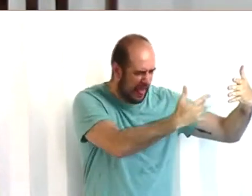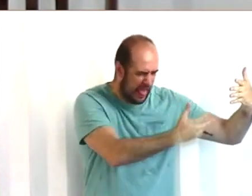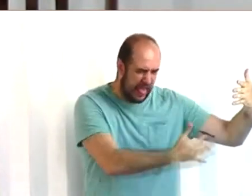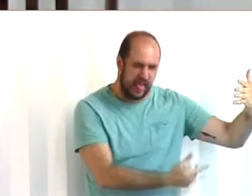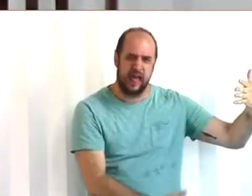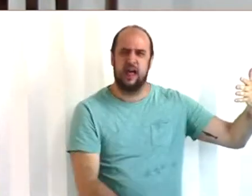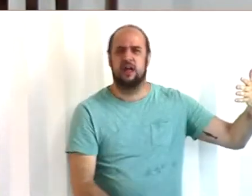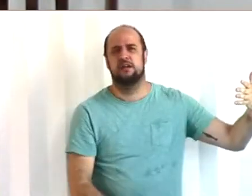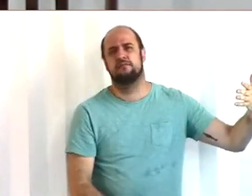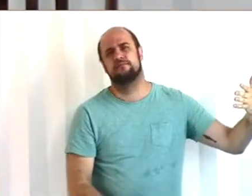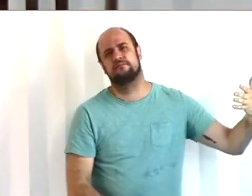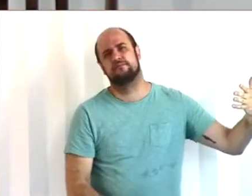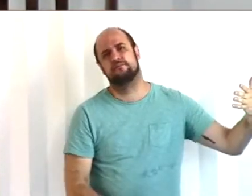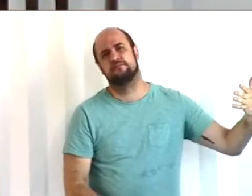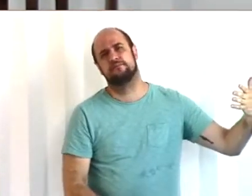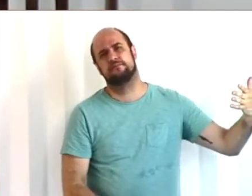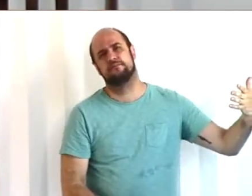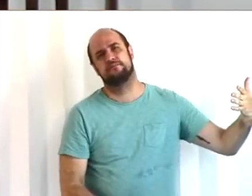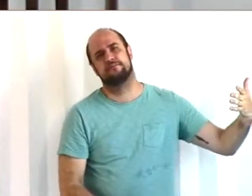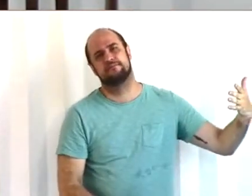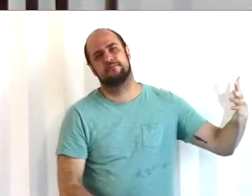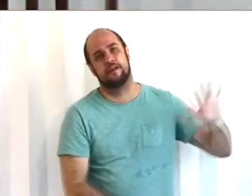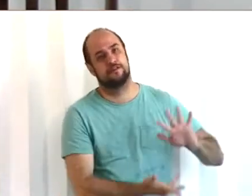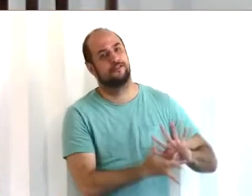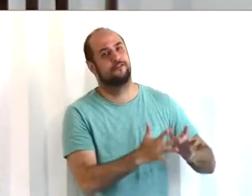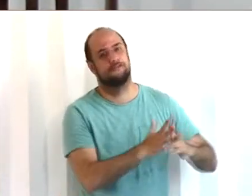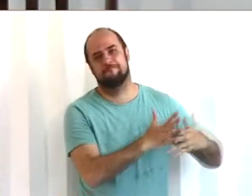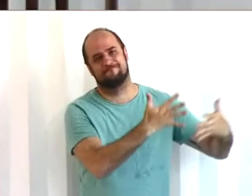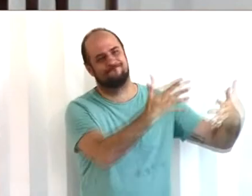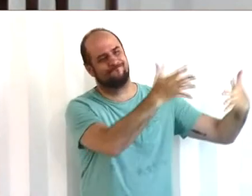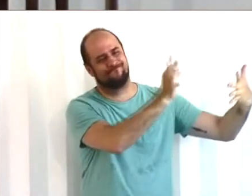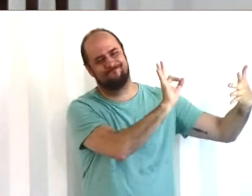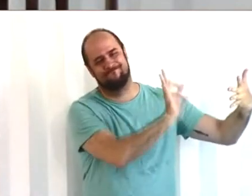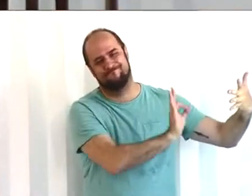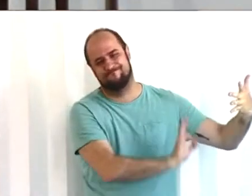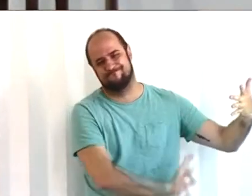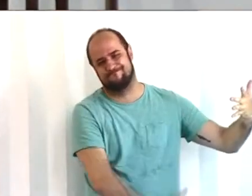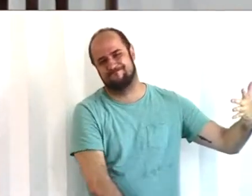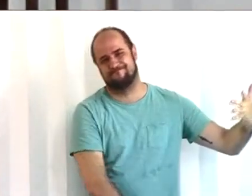comentados entre os gentios. Ele não está.